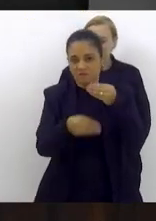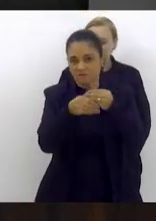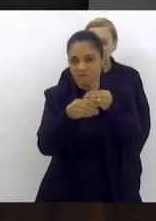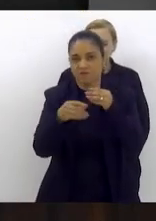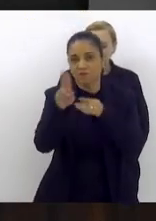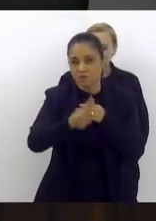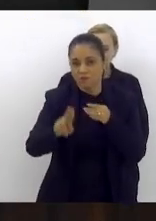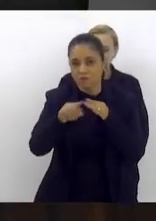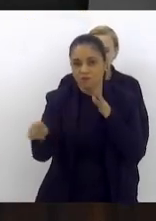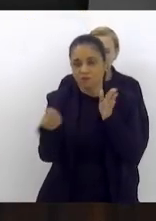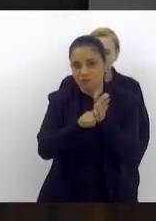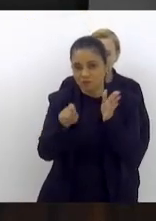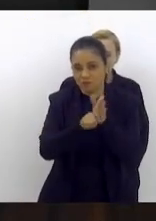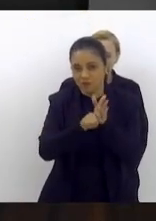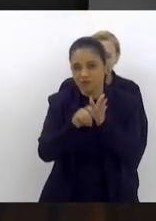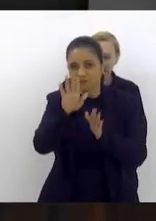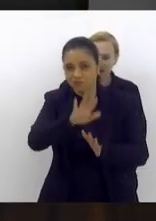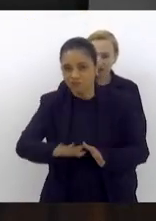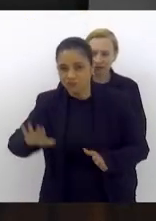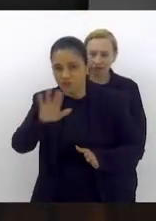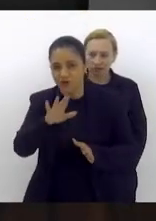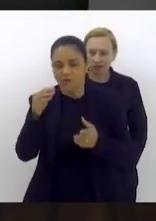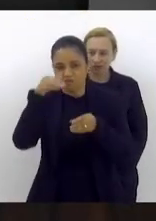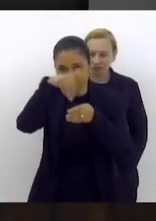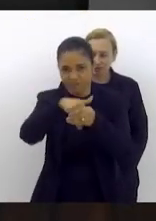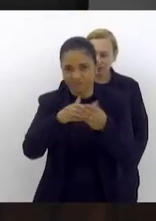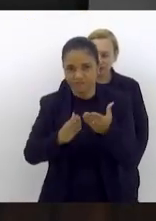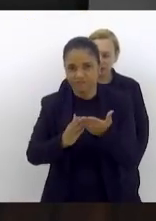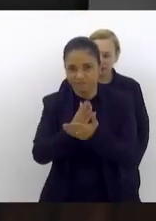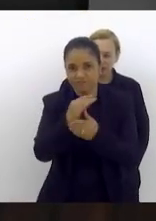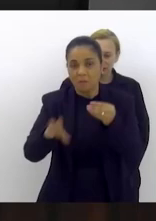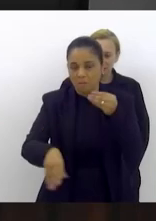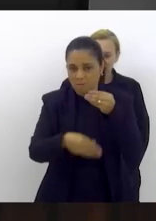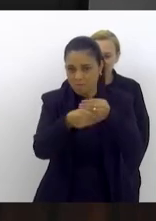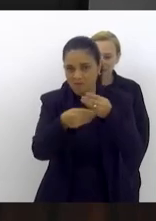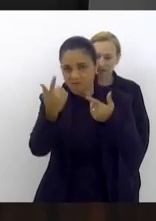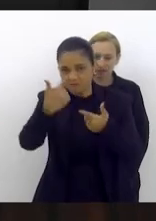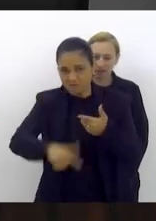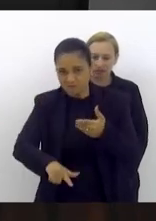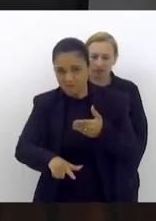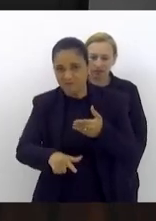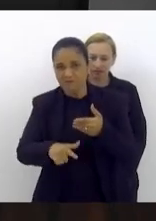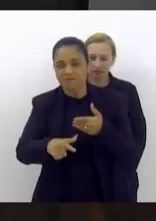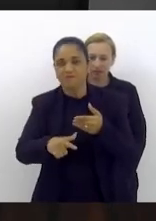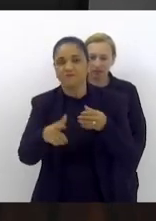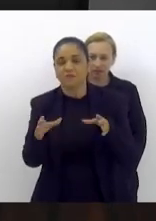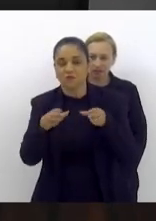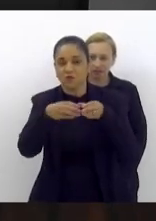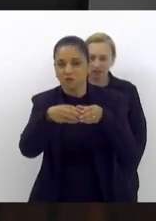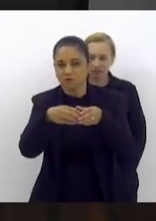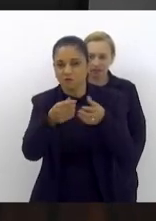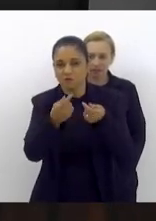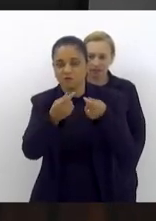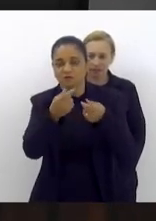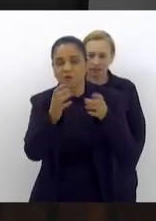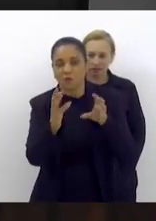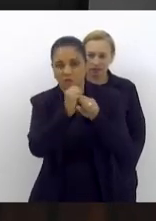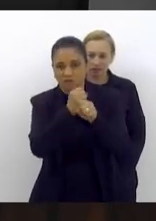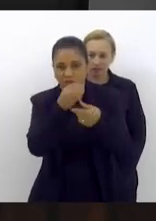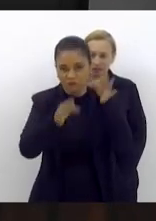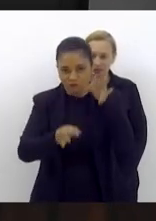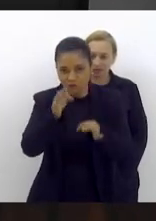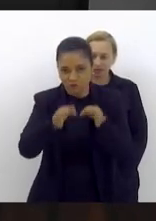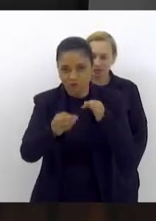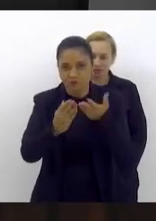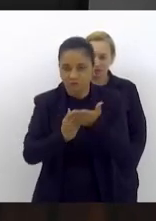dependentes químicos em geral favorável. Novos pareceres à emenda de plenário das comissões de Constituição e Justiça